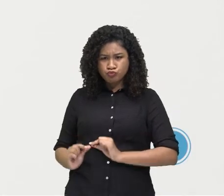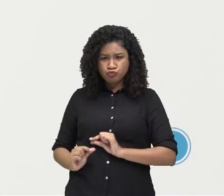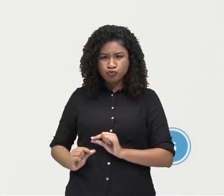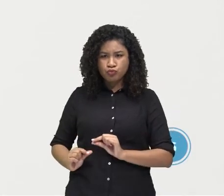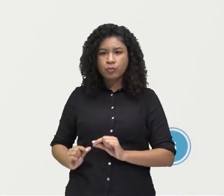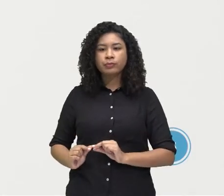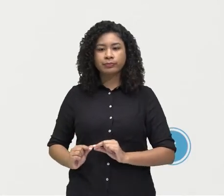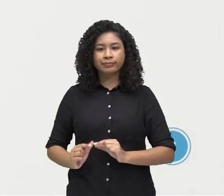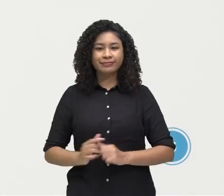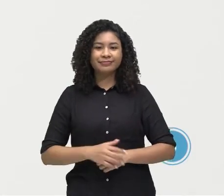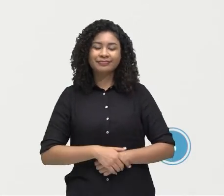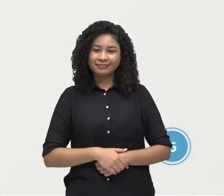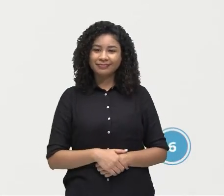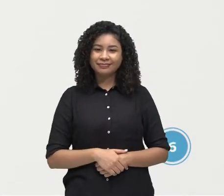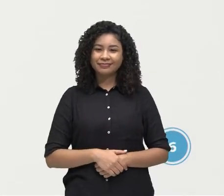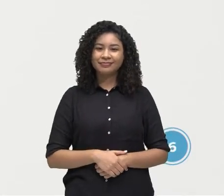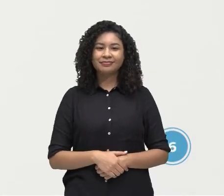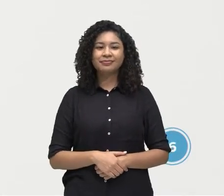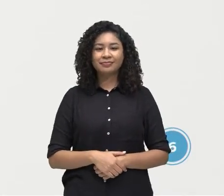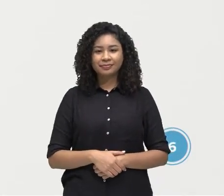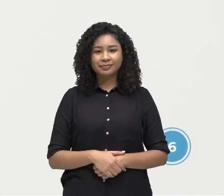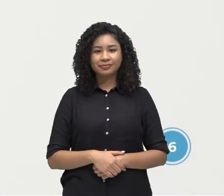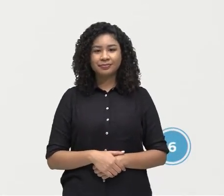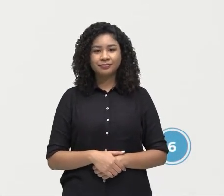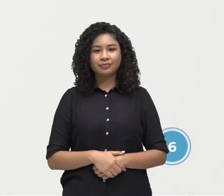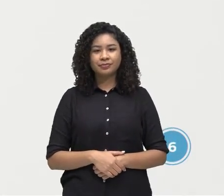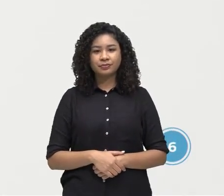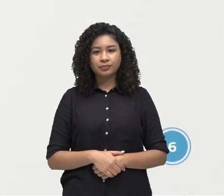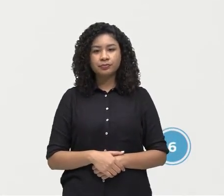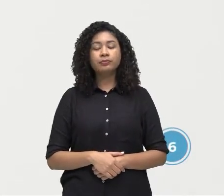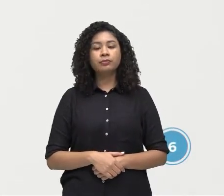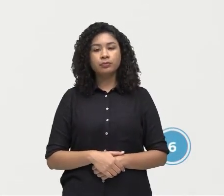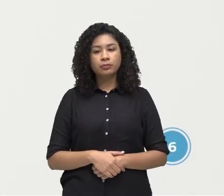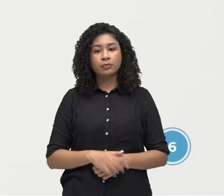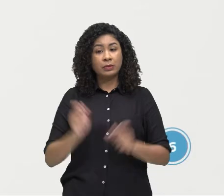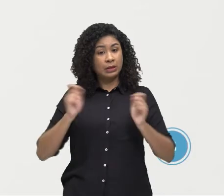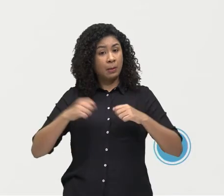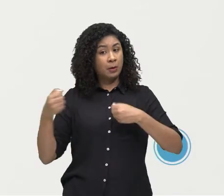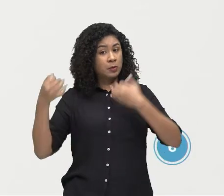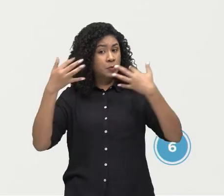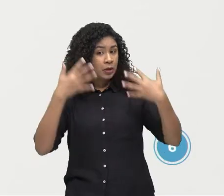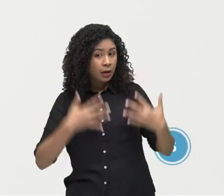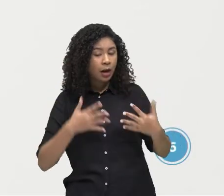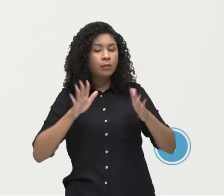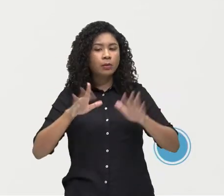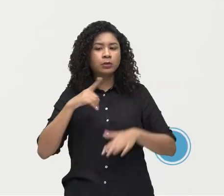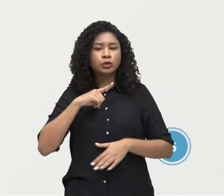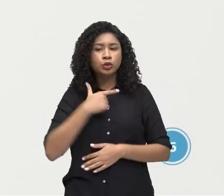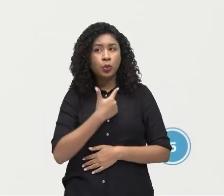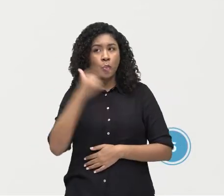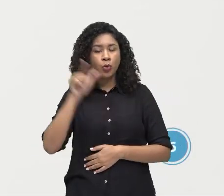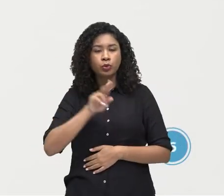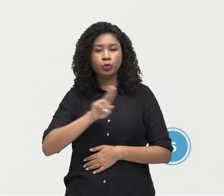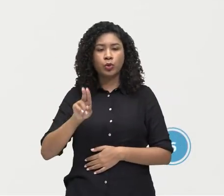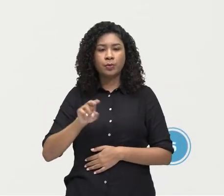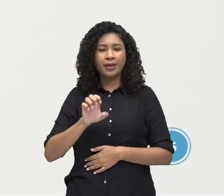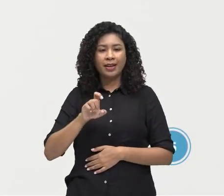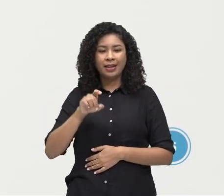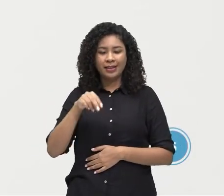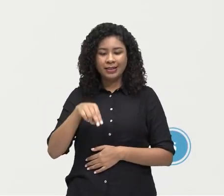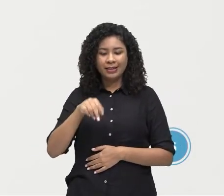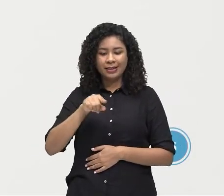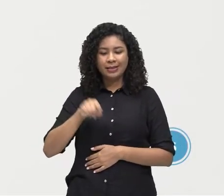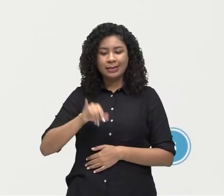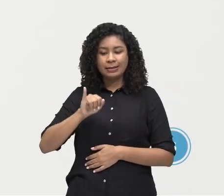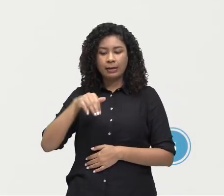gotas, emulsificando as gorduras. Vale destacar que a bile não possui enzimas. A bile ela